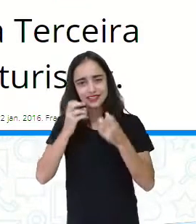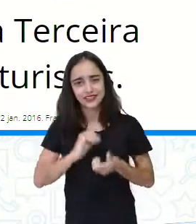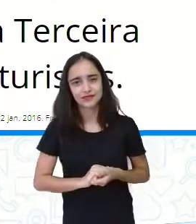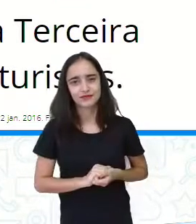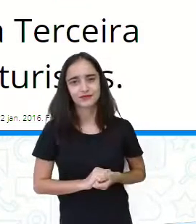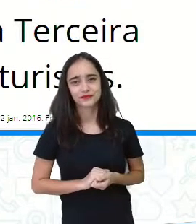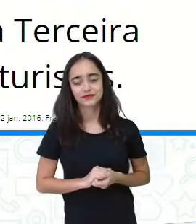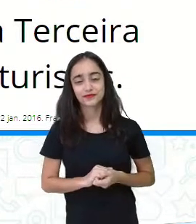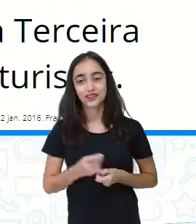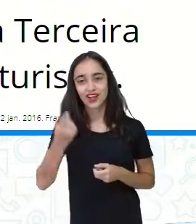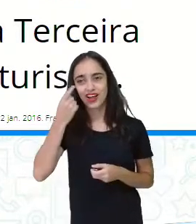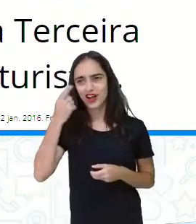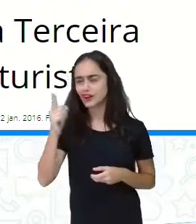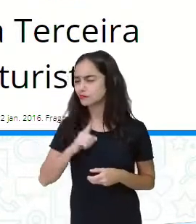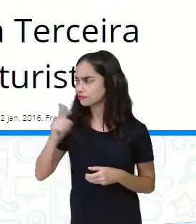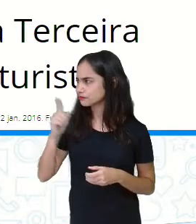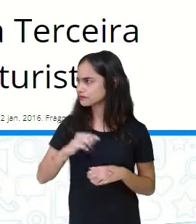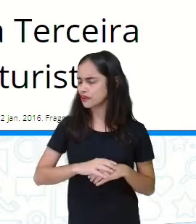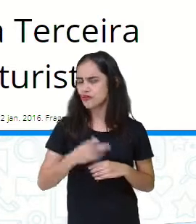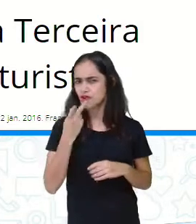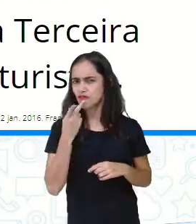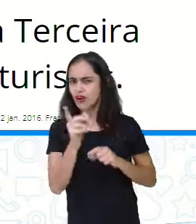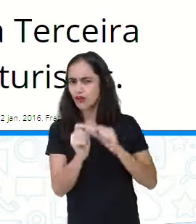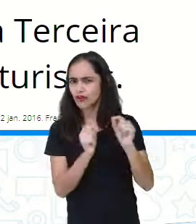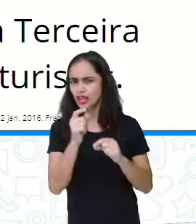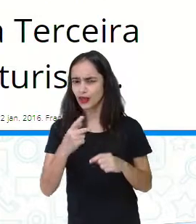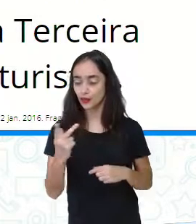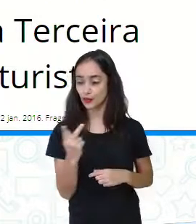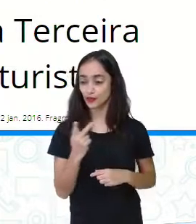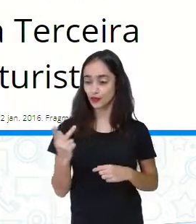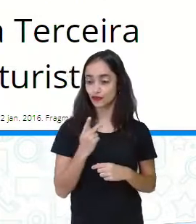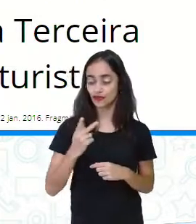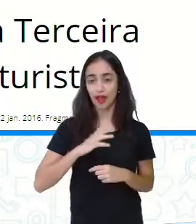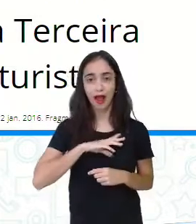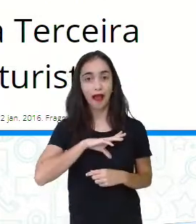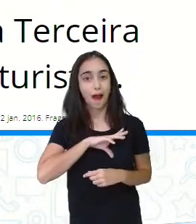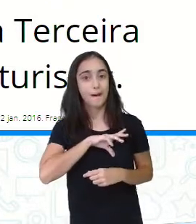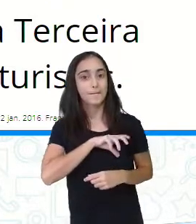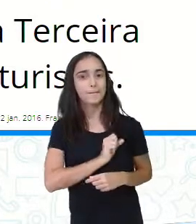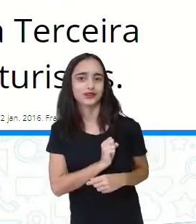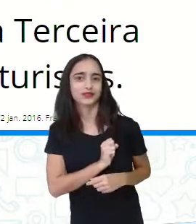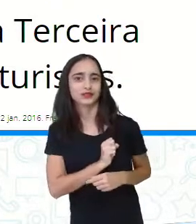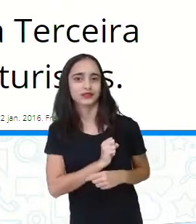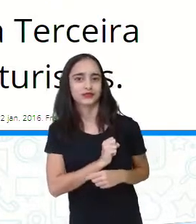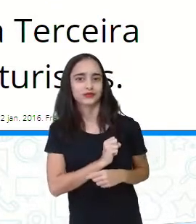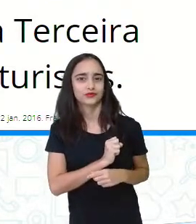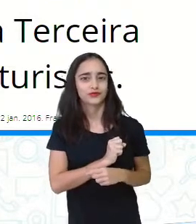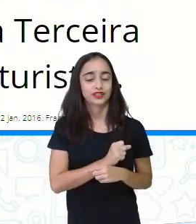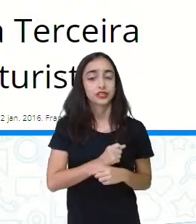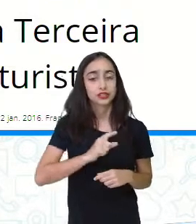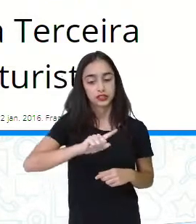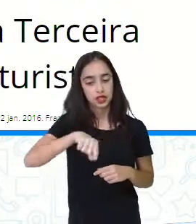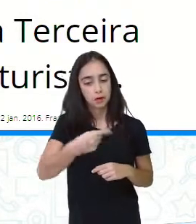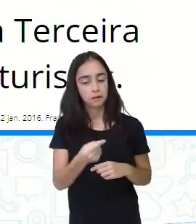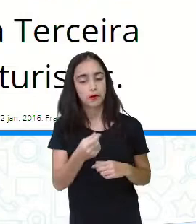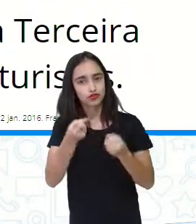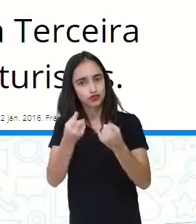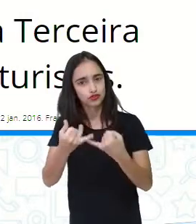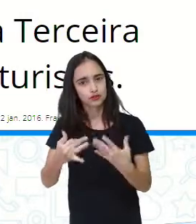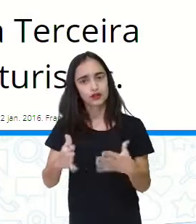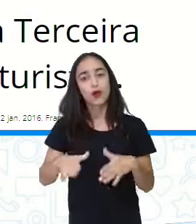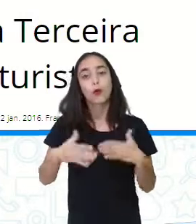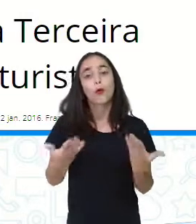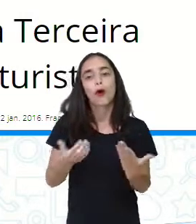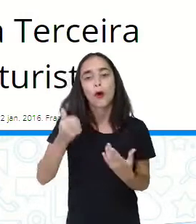adorando começou aspas aí o repórter está dizendo Quem disse isso foi o Senhor deverson então